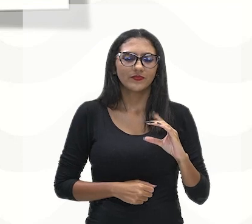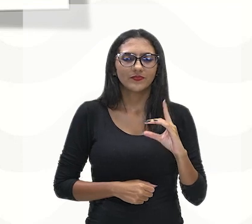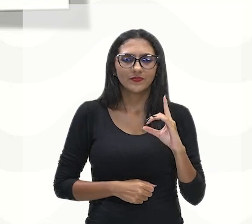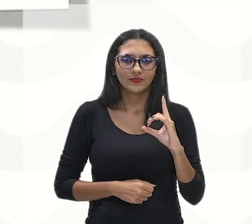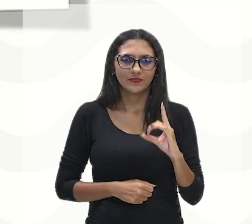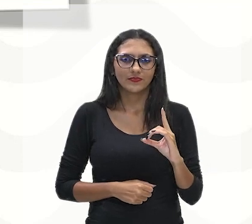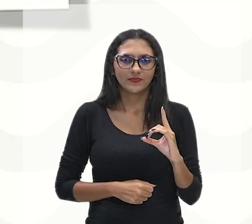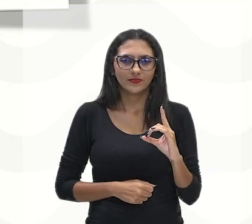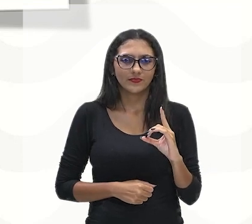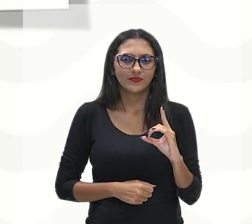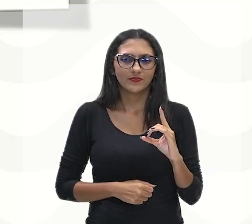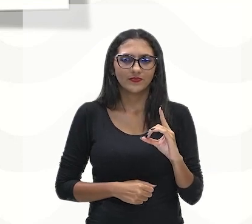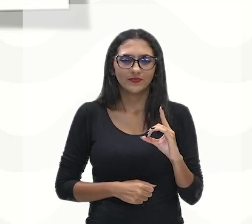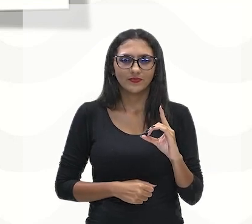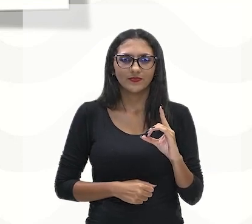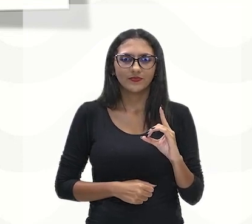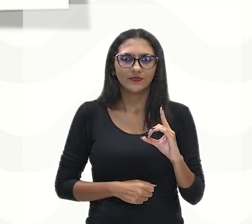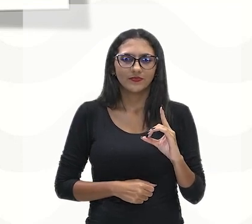temos newspaper,